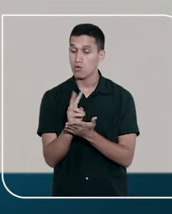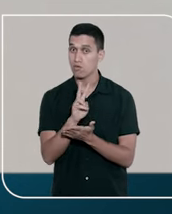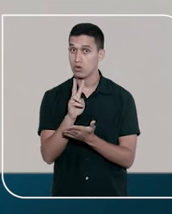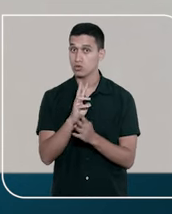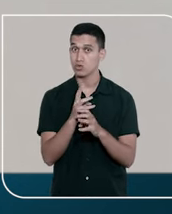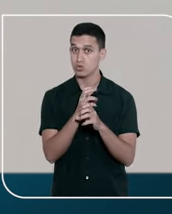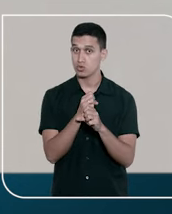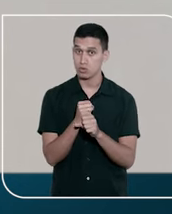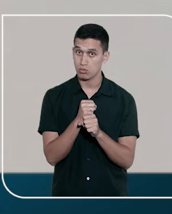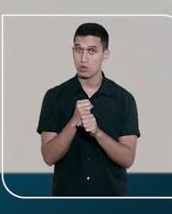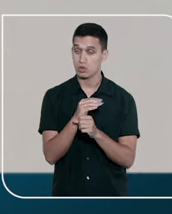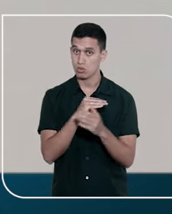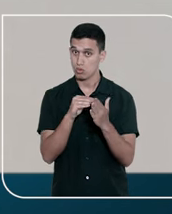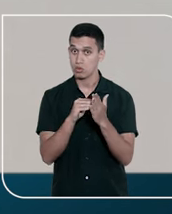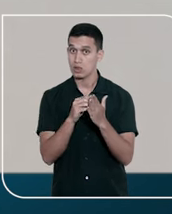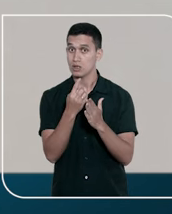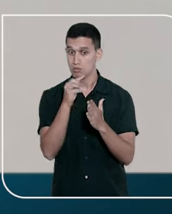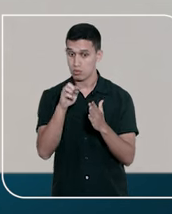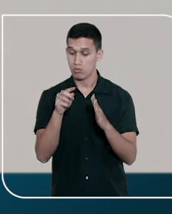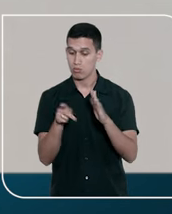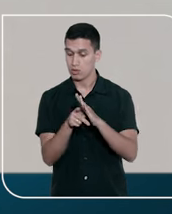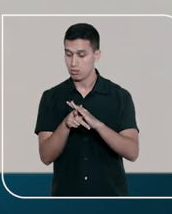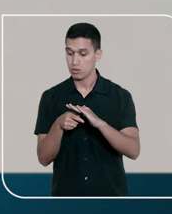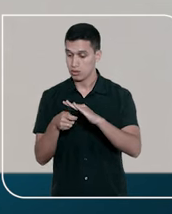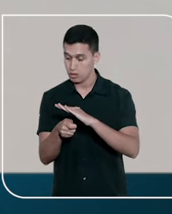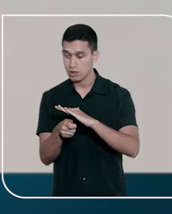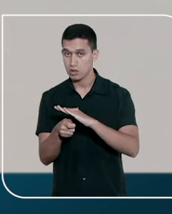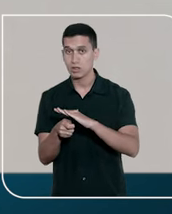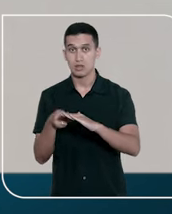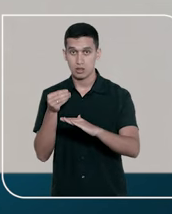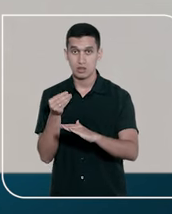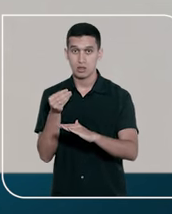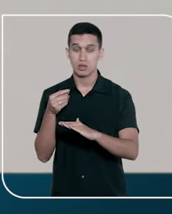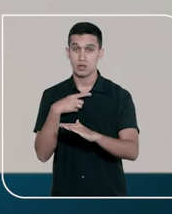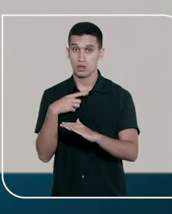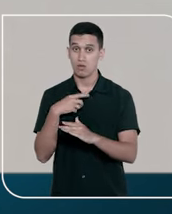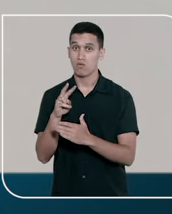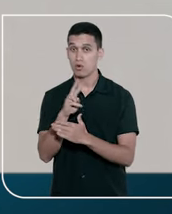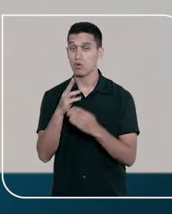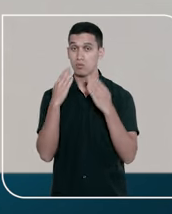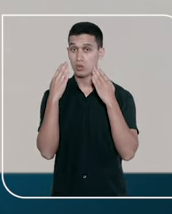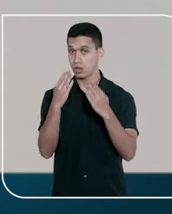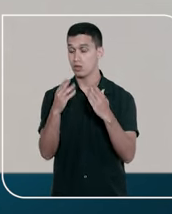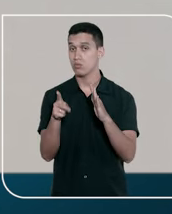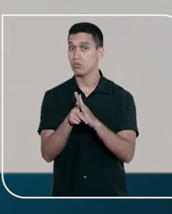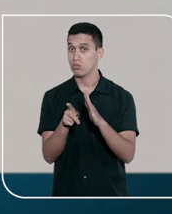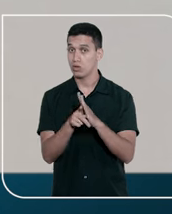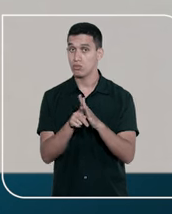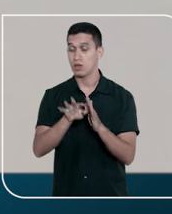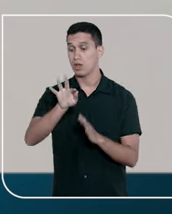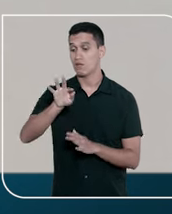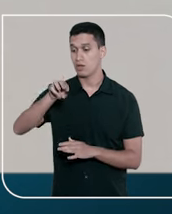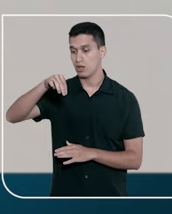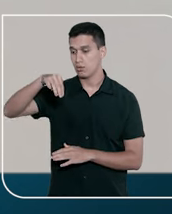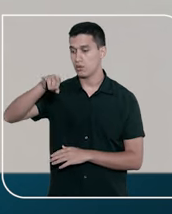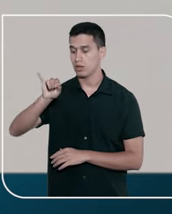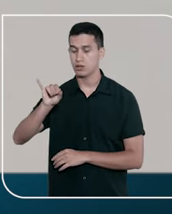1.000 depósitos especiais de saque, cujo valor é publicado pela FMI.